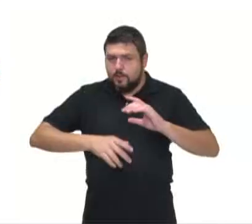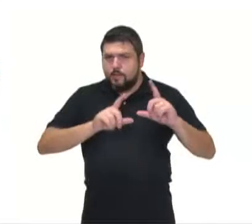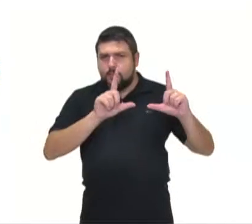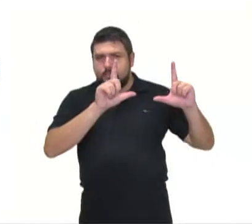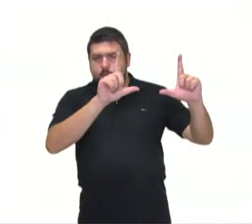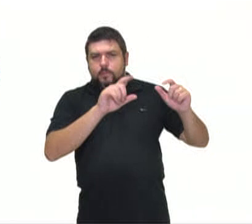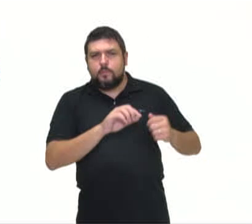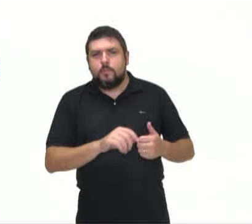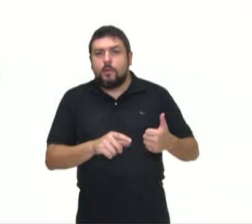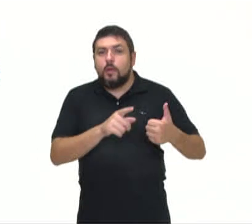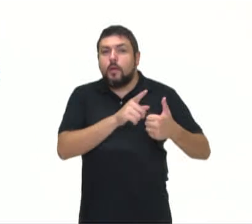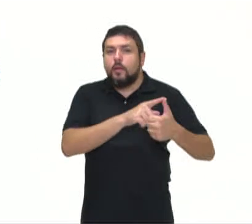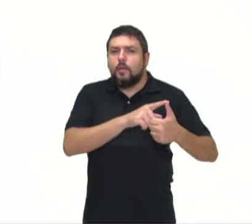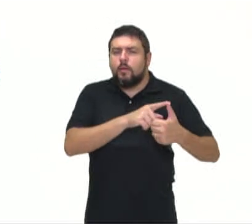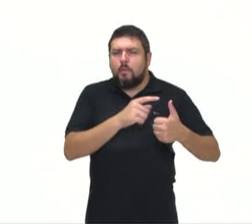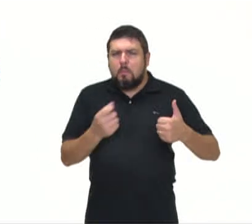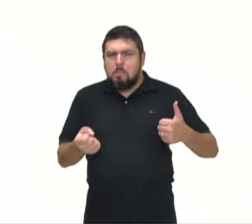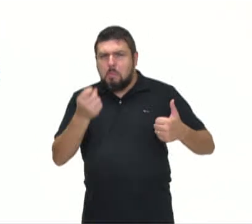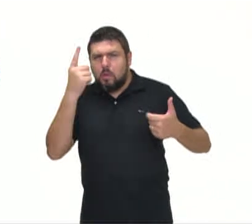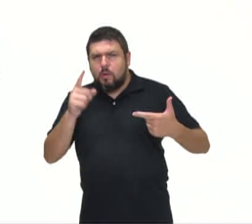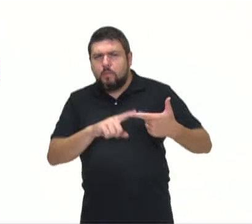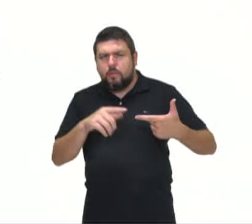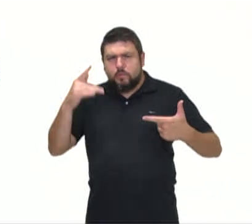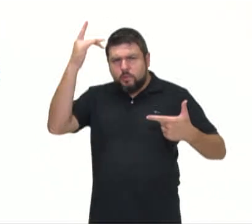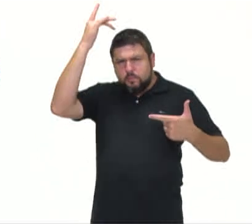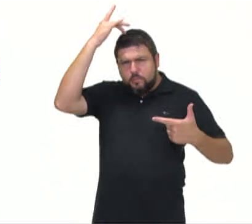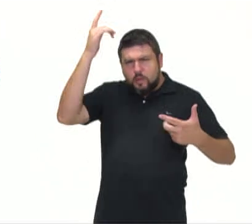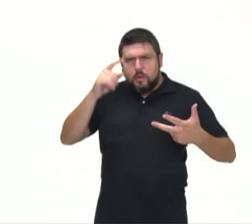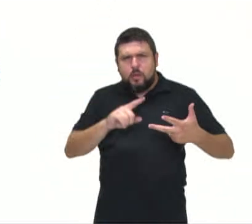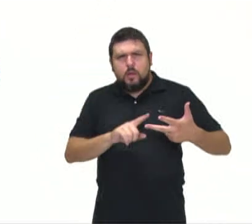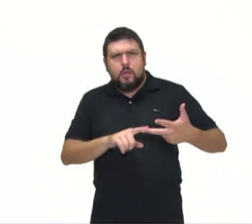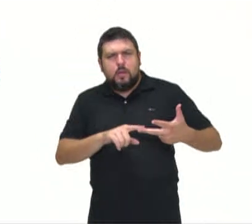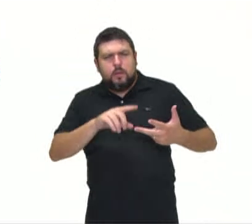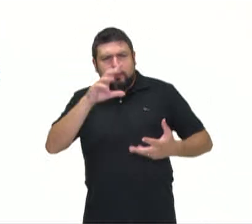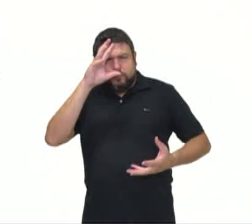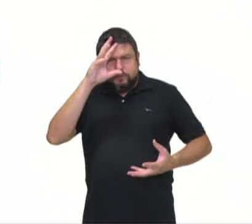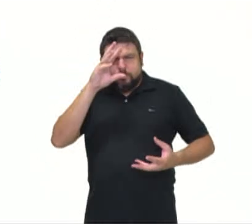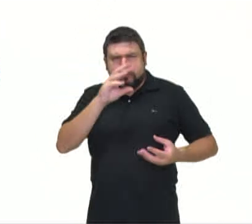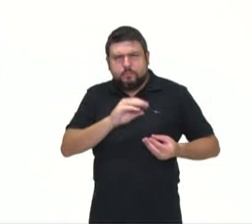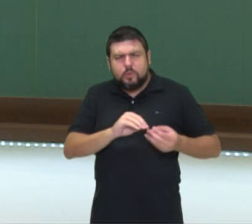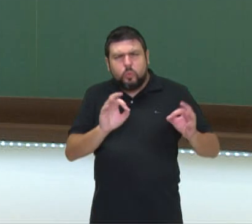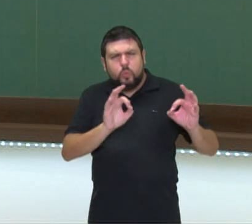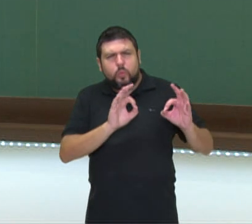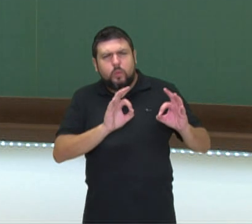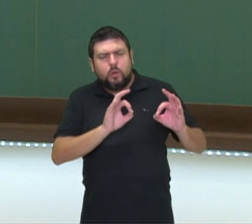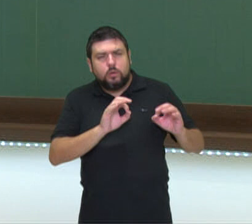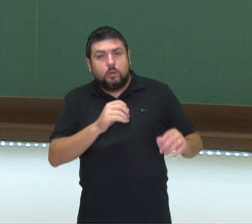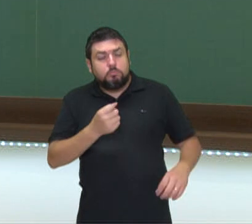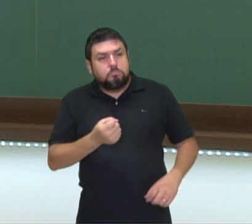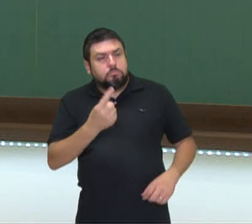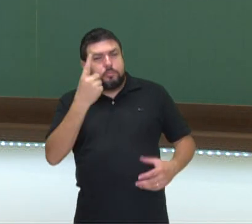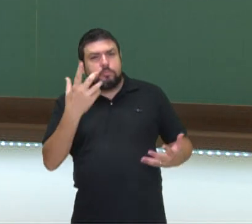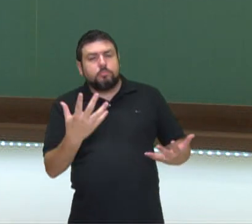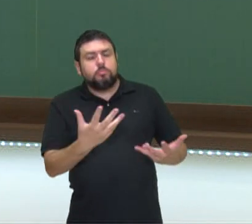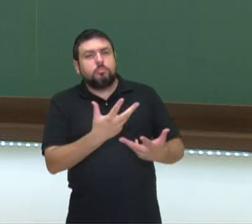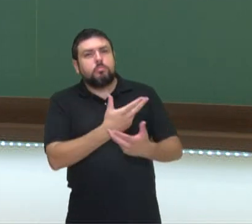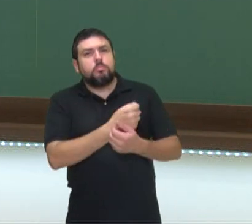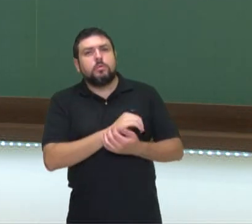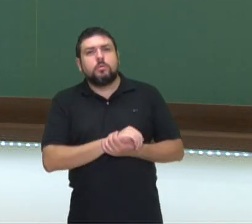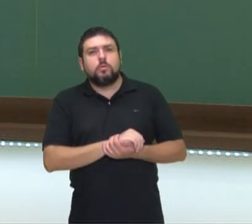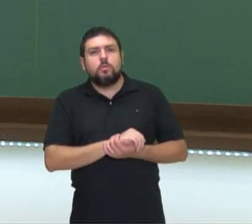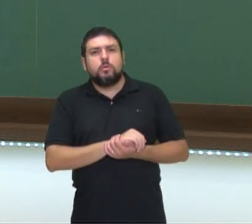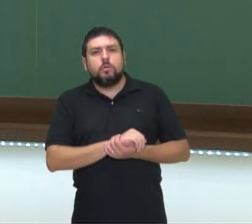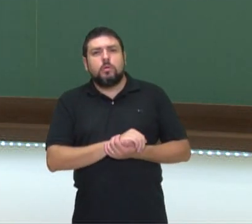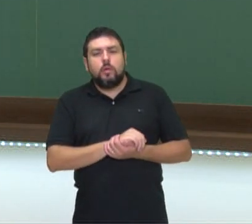A, escandalosa, incompreensível, bizarra e extraordinária. Essas características estão relacionadas a que